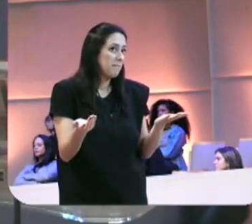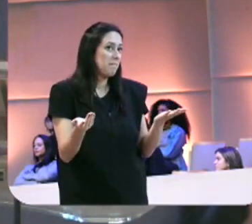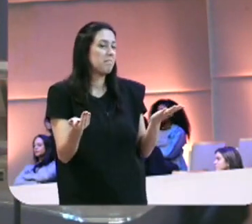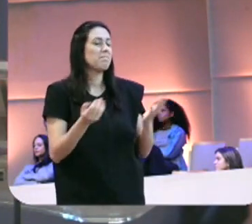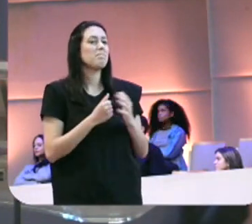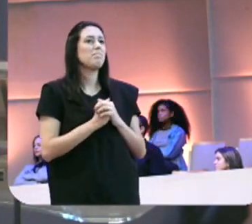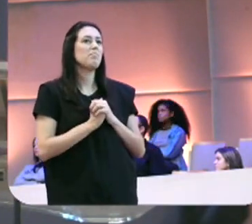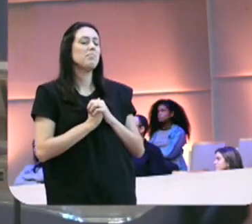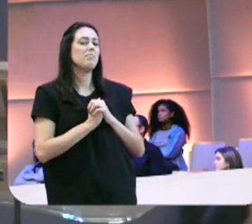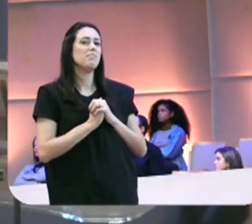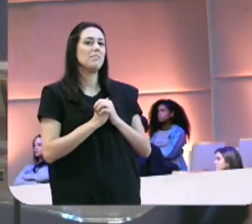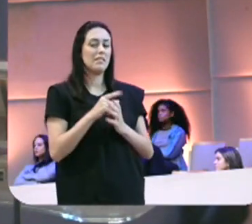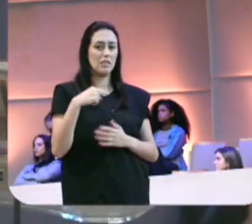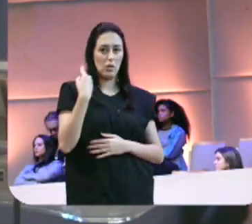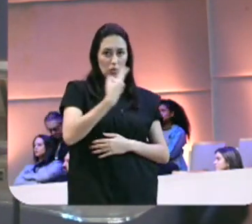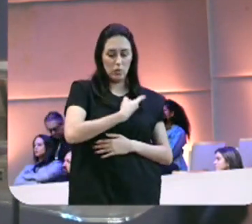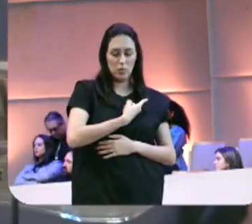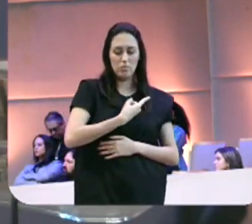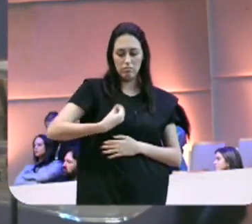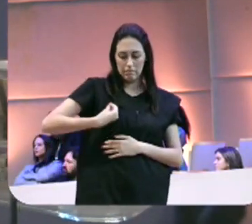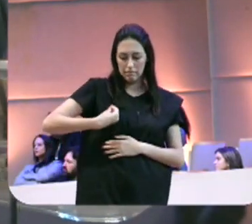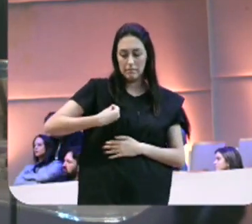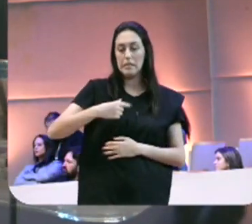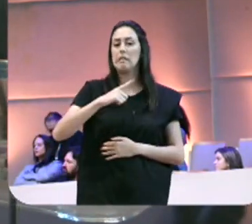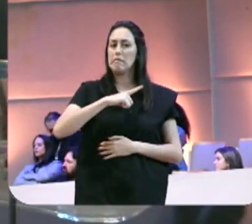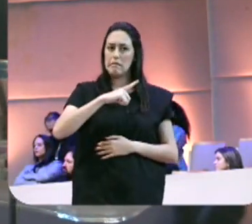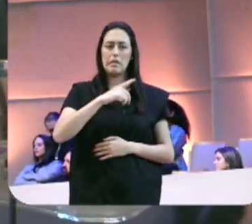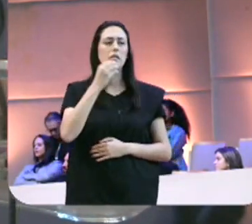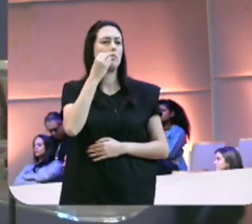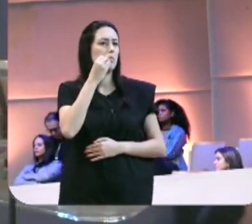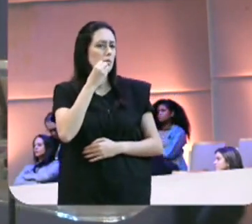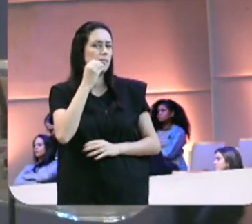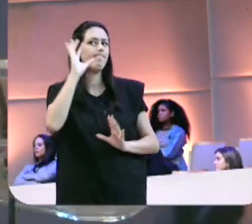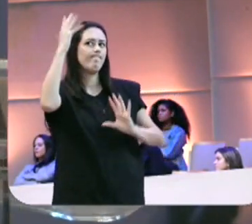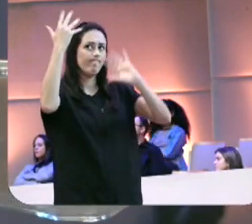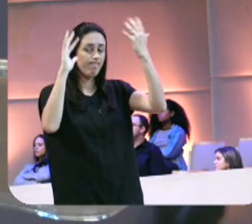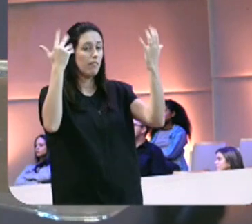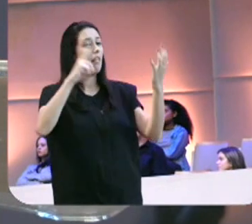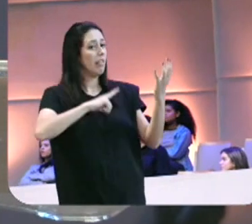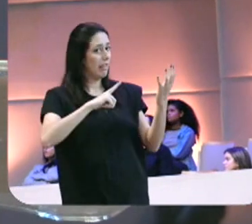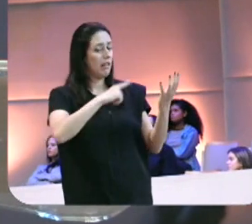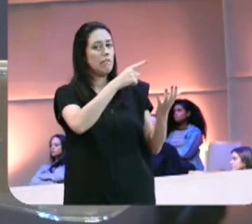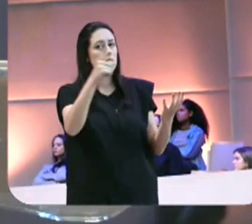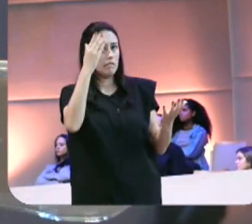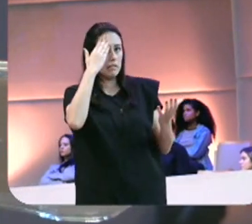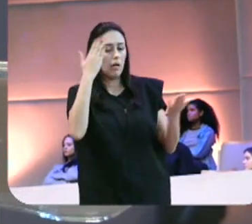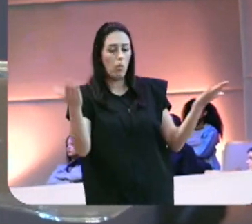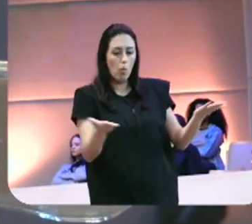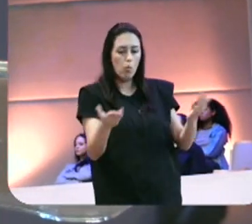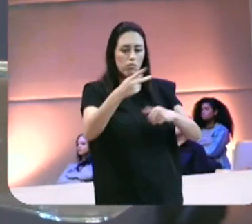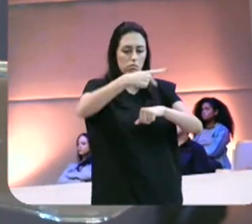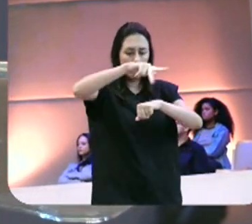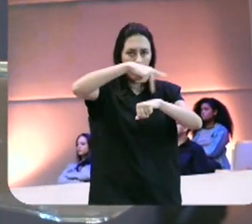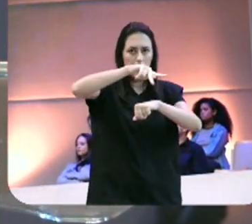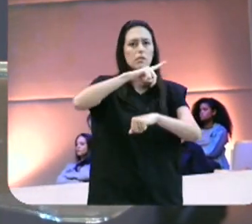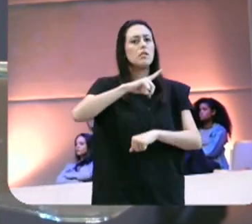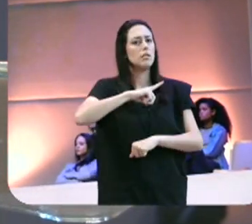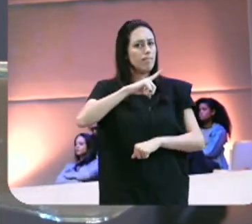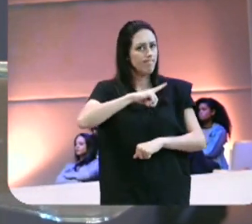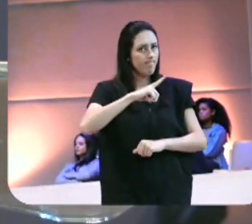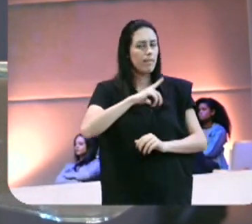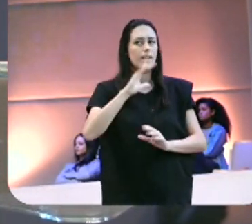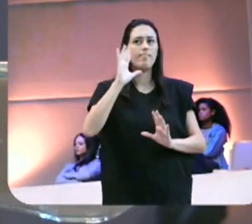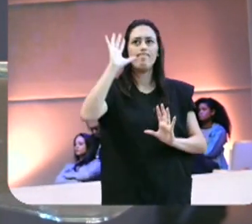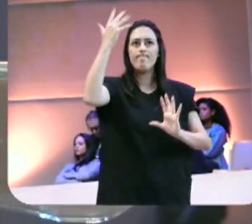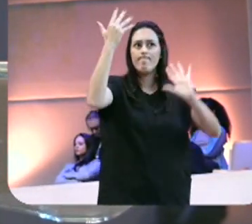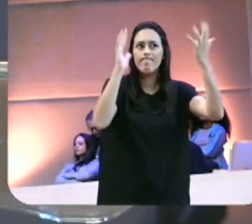temos uma janela de oportunidade sobre a nossa nação. O nosso país está passando por um tempo de colheita especial, muito